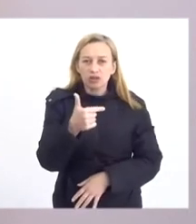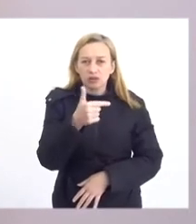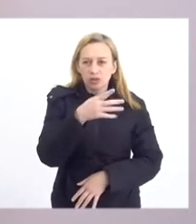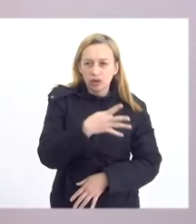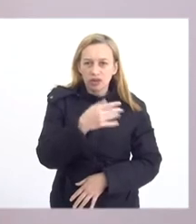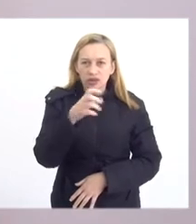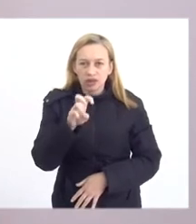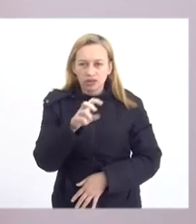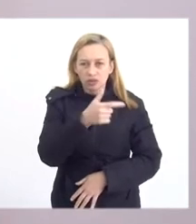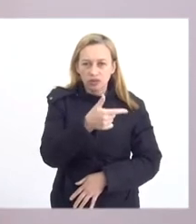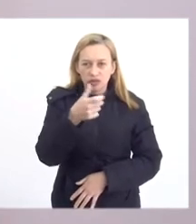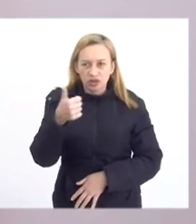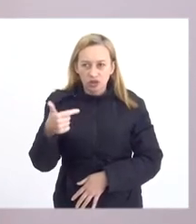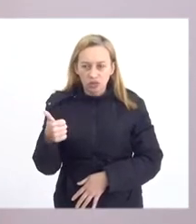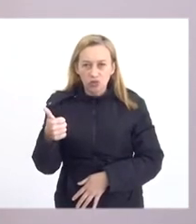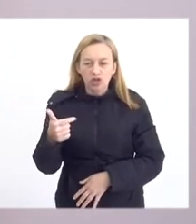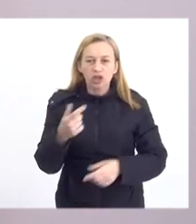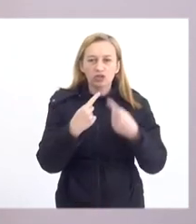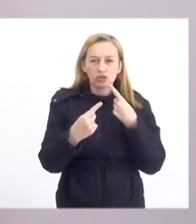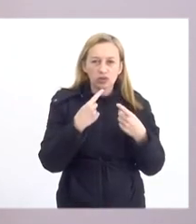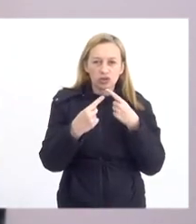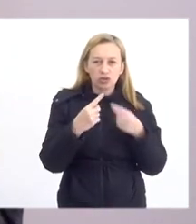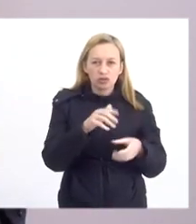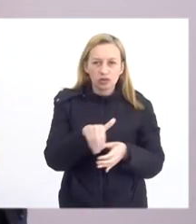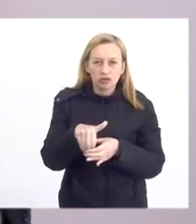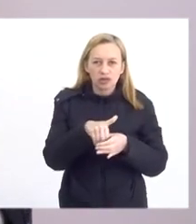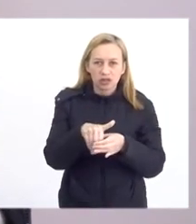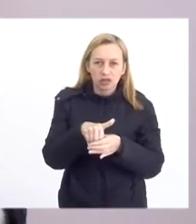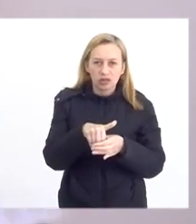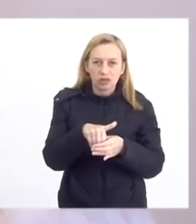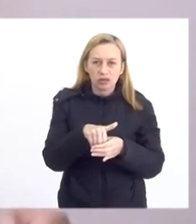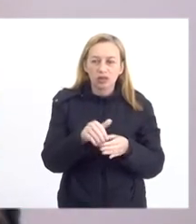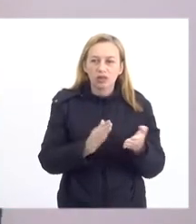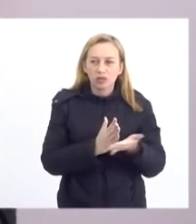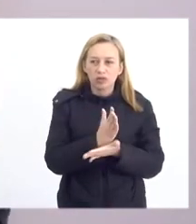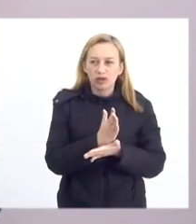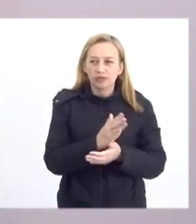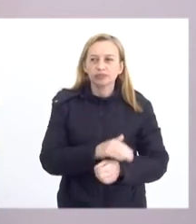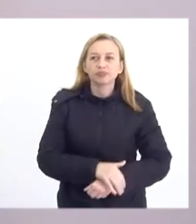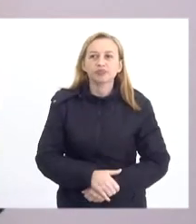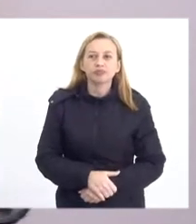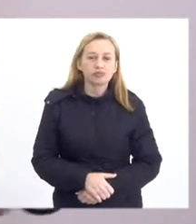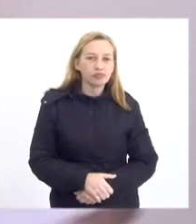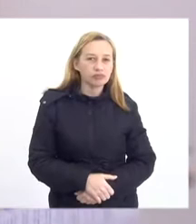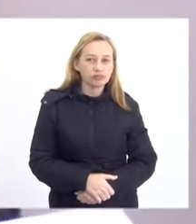4245-2021. Em discussão, em votação, aprovado.